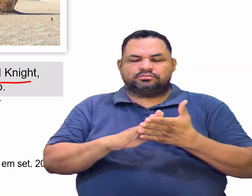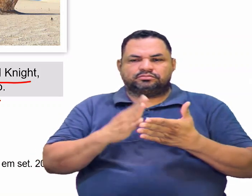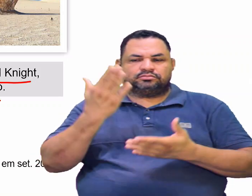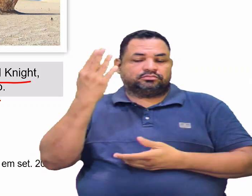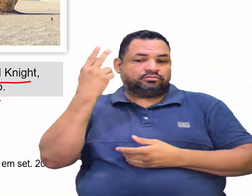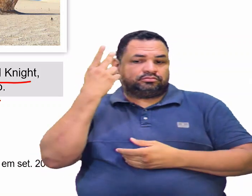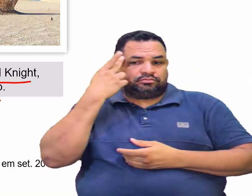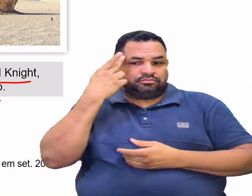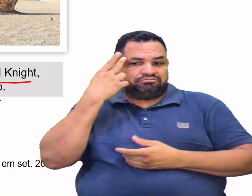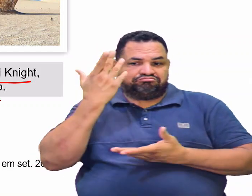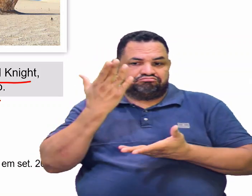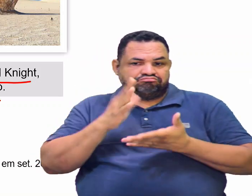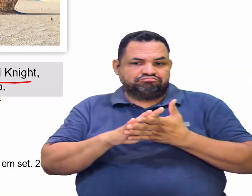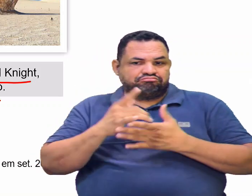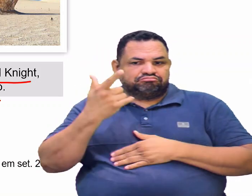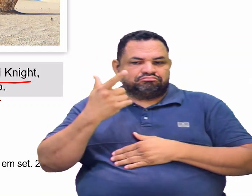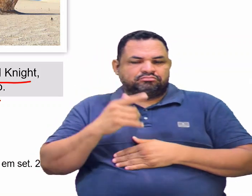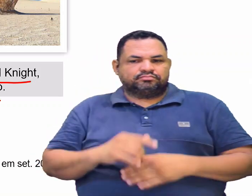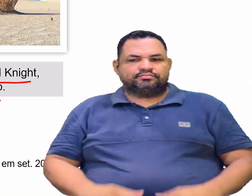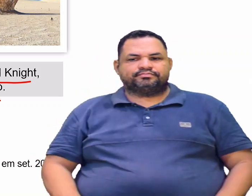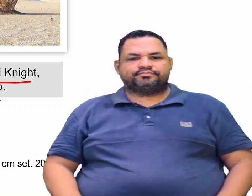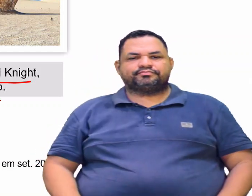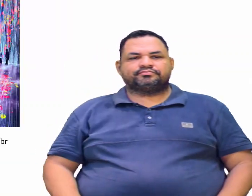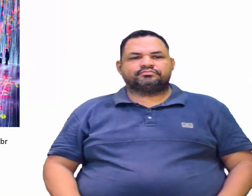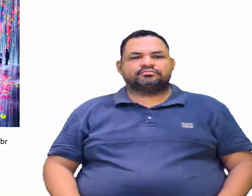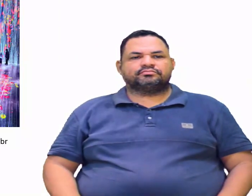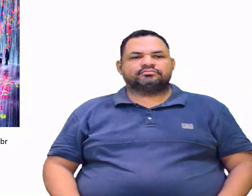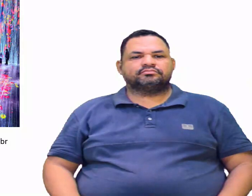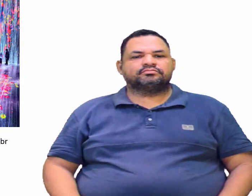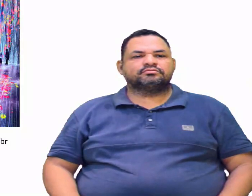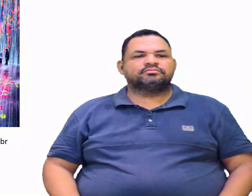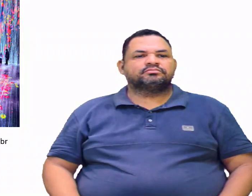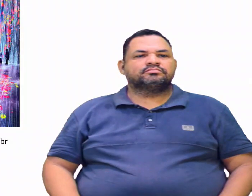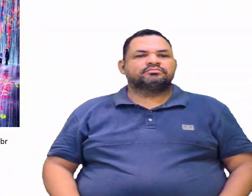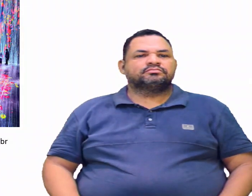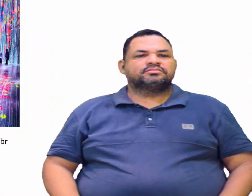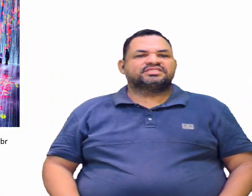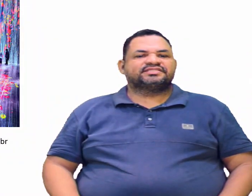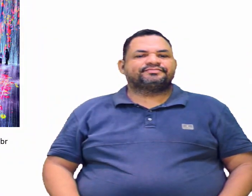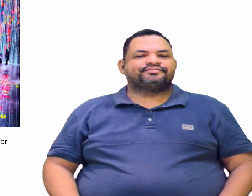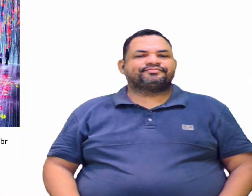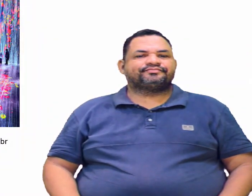naturalmente é mais difícil de conseguir, ok? Então, olha, mais aqui, ó.